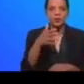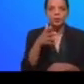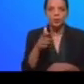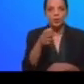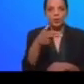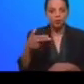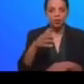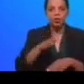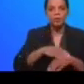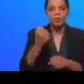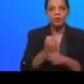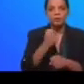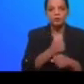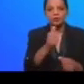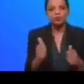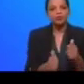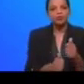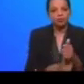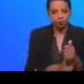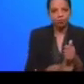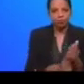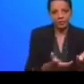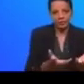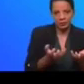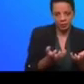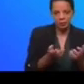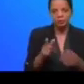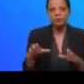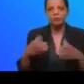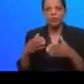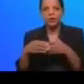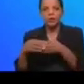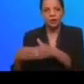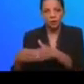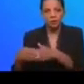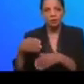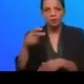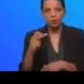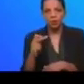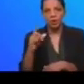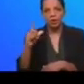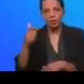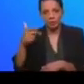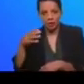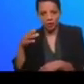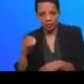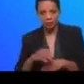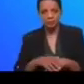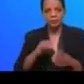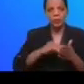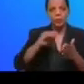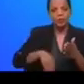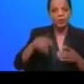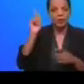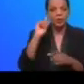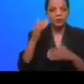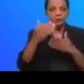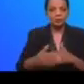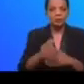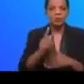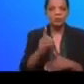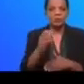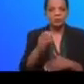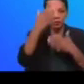de serviços de assessoria à entidade liderada por Alberto Coelho. O contrato tinha um prazo de 60